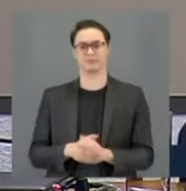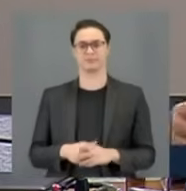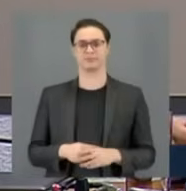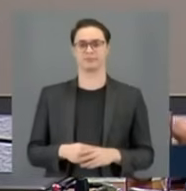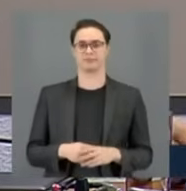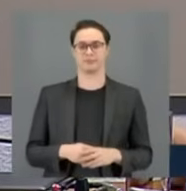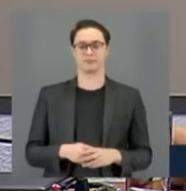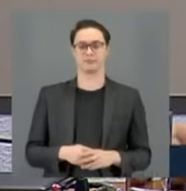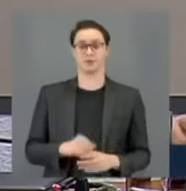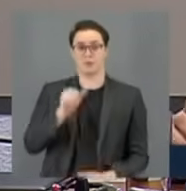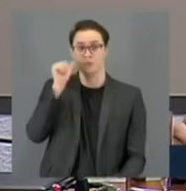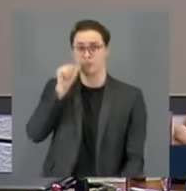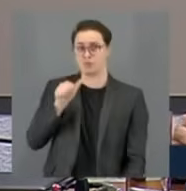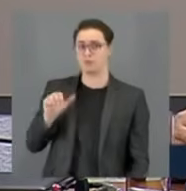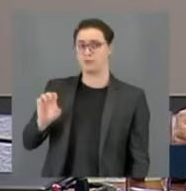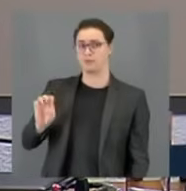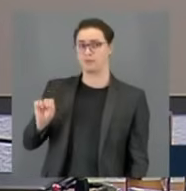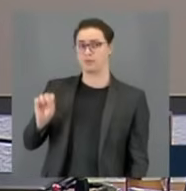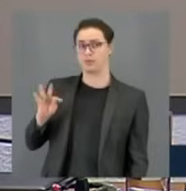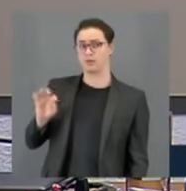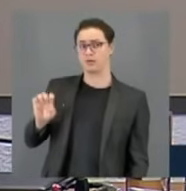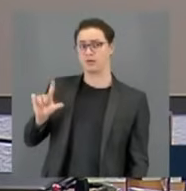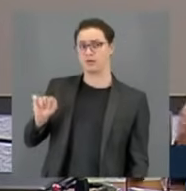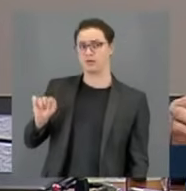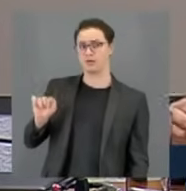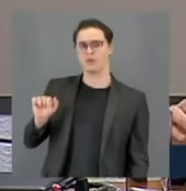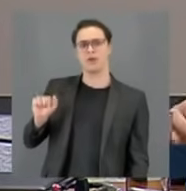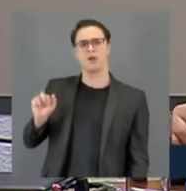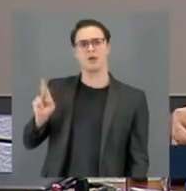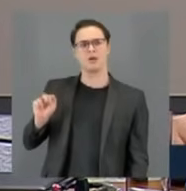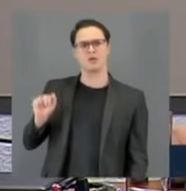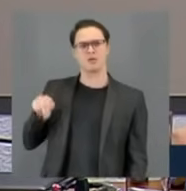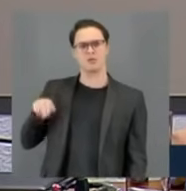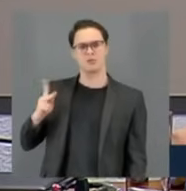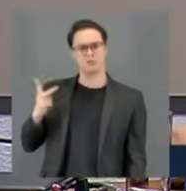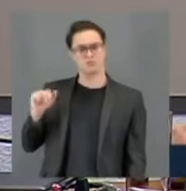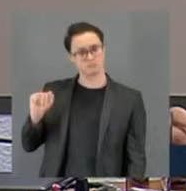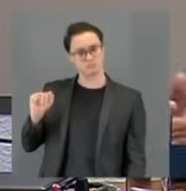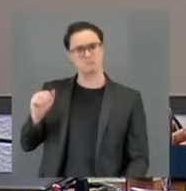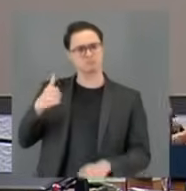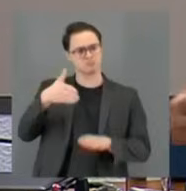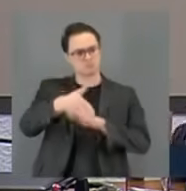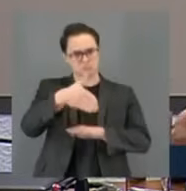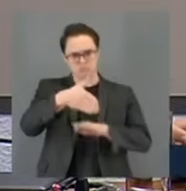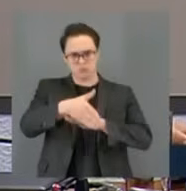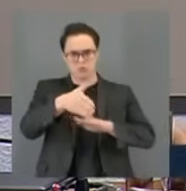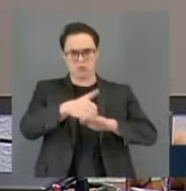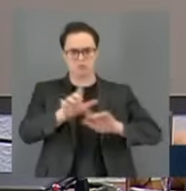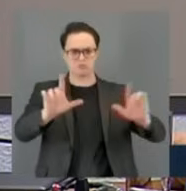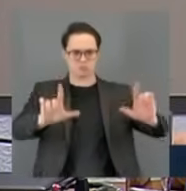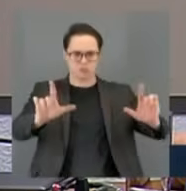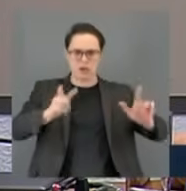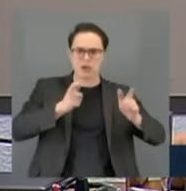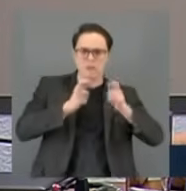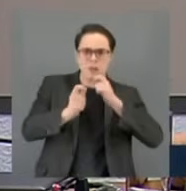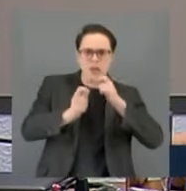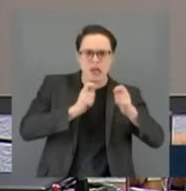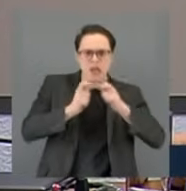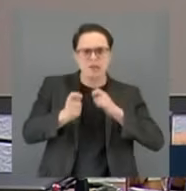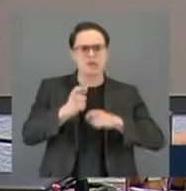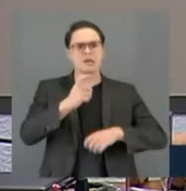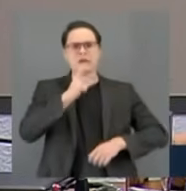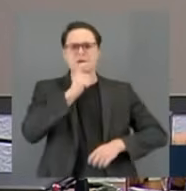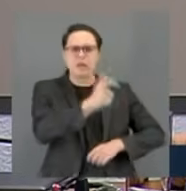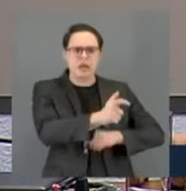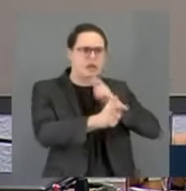Estela Aranha tem sido figura frequente na imprensa para poder criticar o nosso trabalho, só